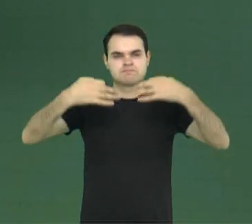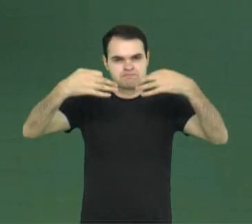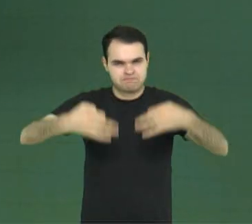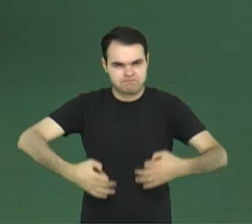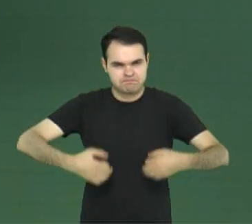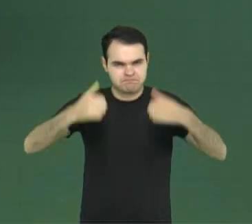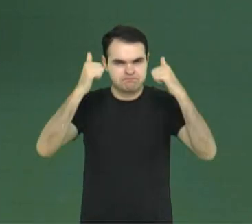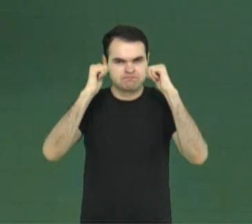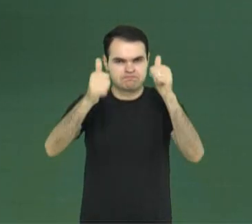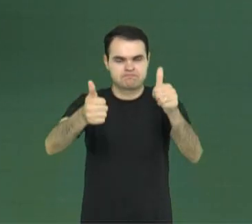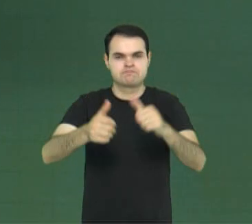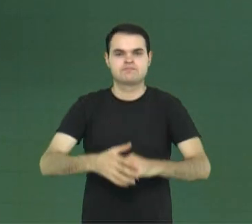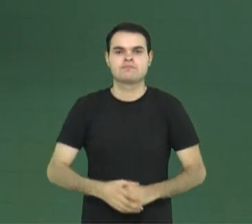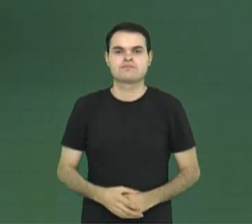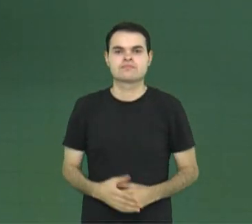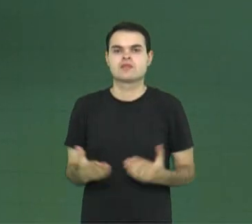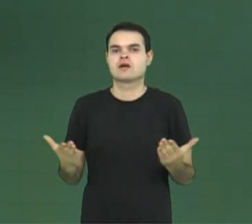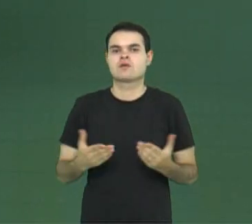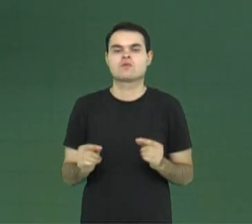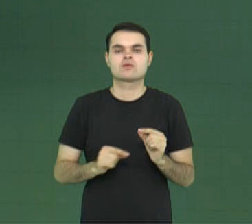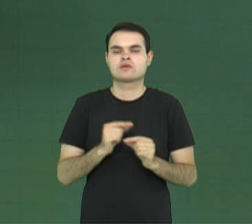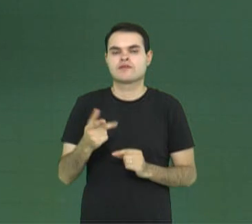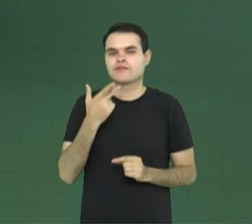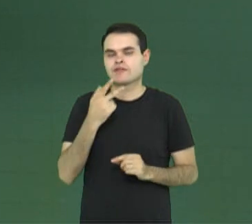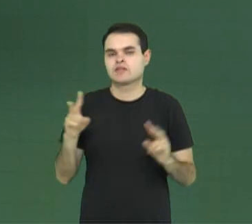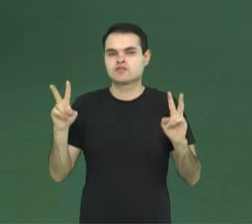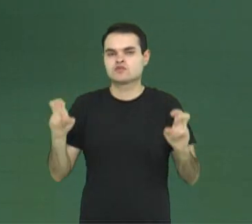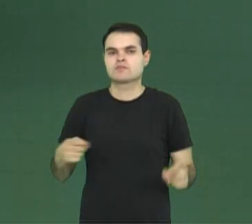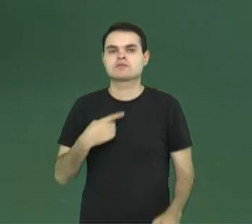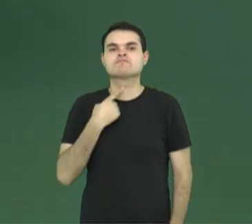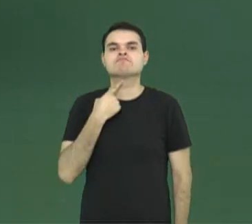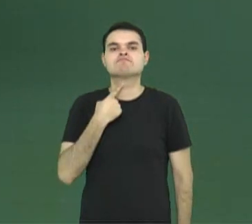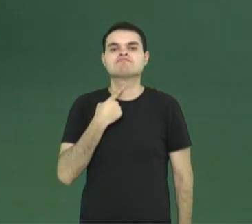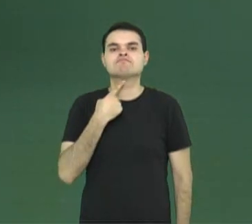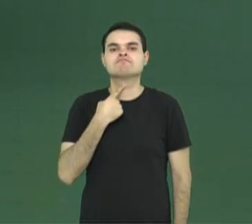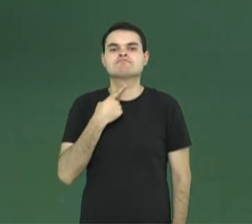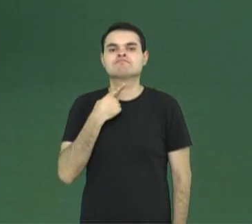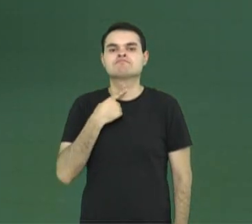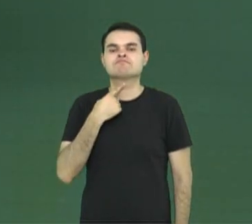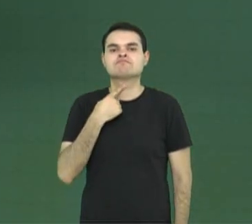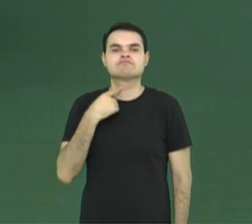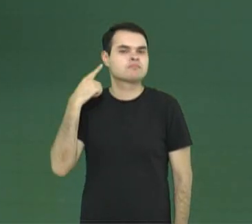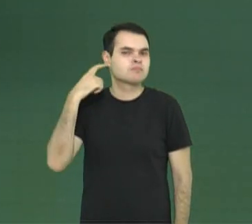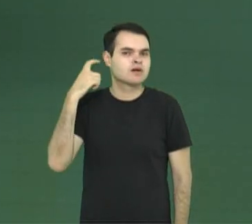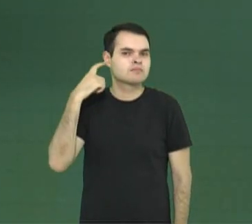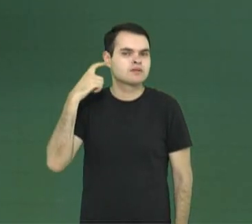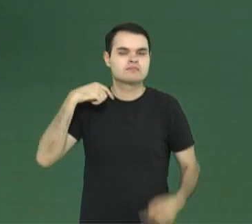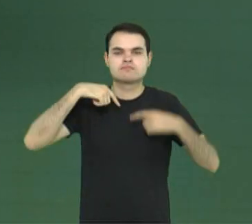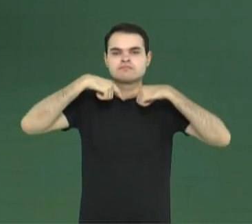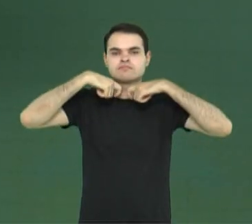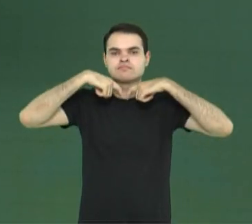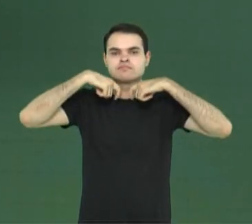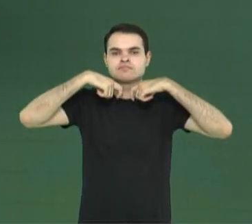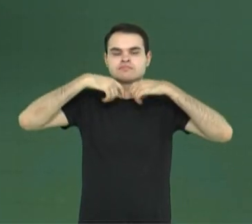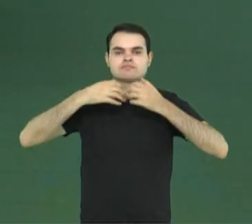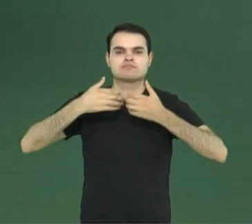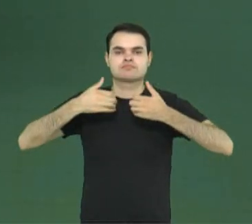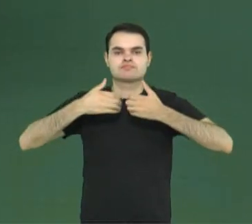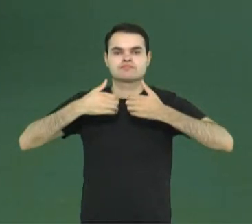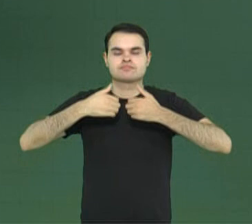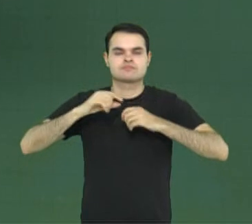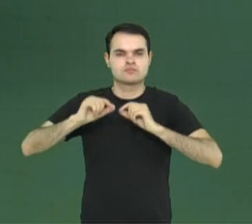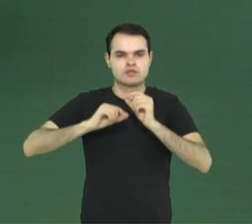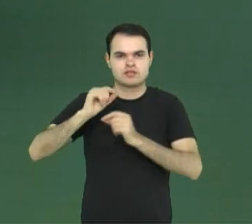acertou, belezinha? Nós vamos falar aqui um pouquinho também sobre as cordas vocais, que são as membraninhas que elas vão ficar aqui, tá? Que